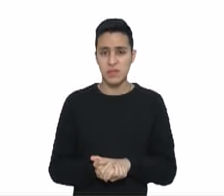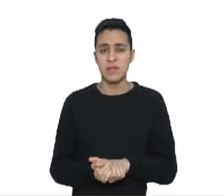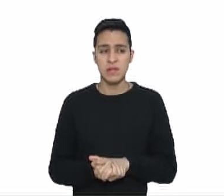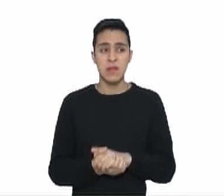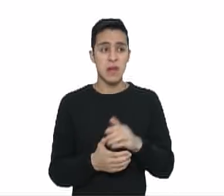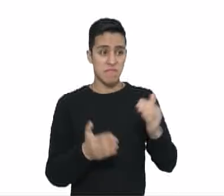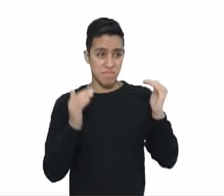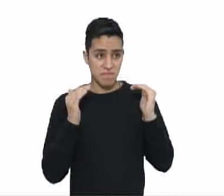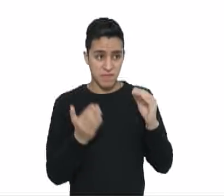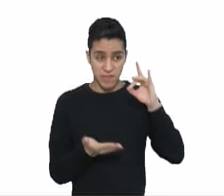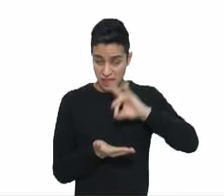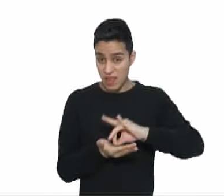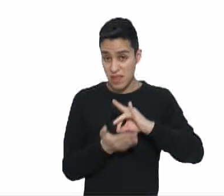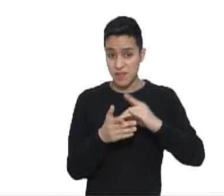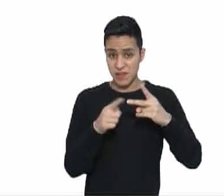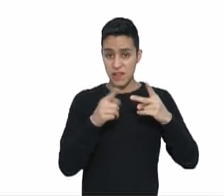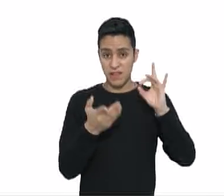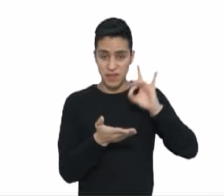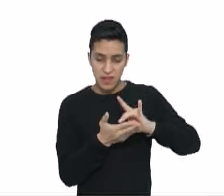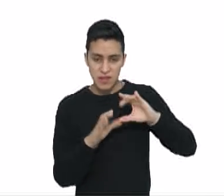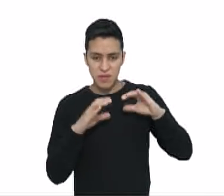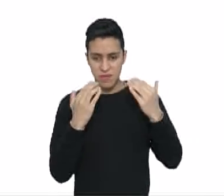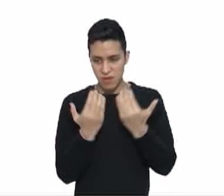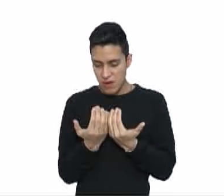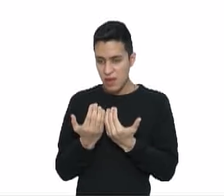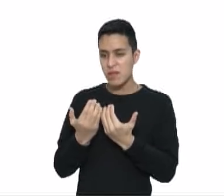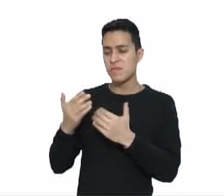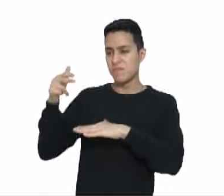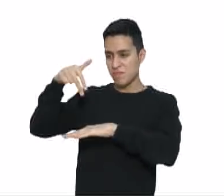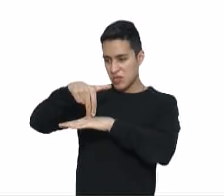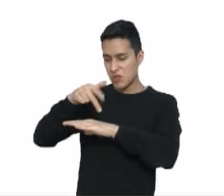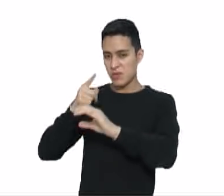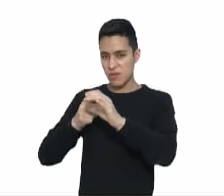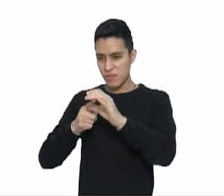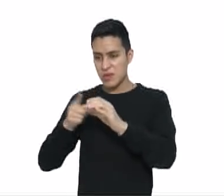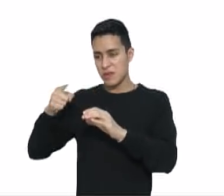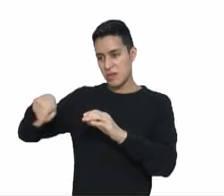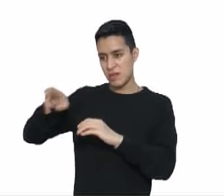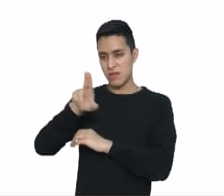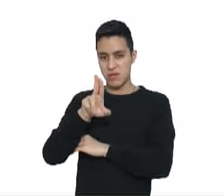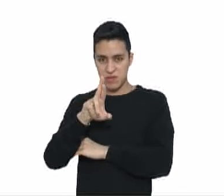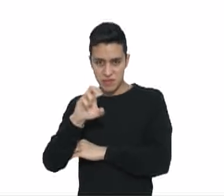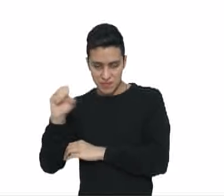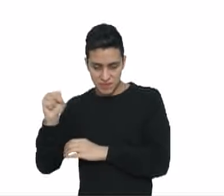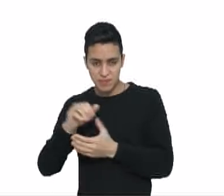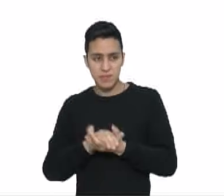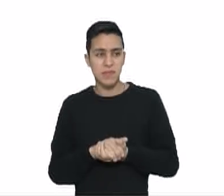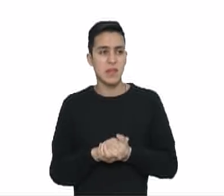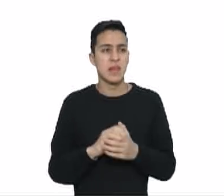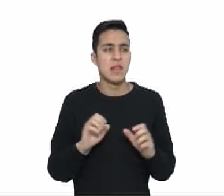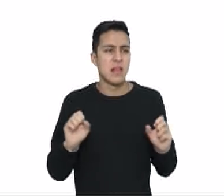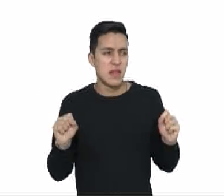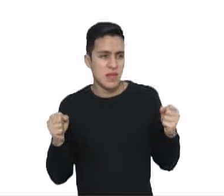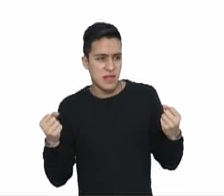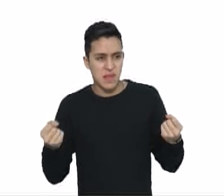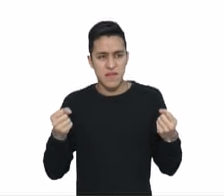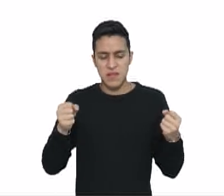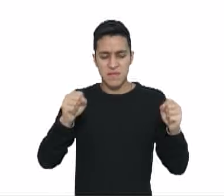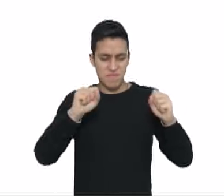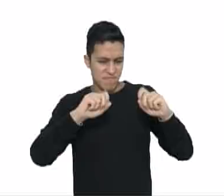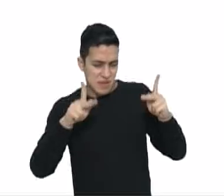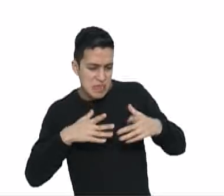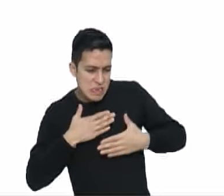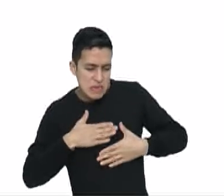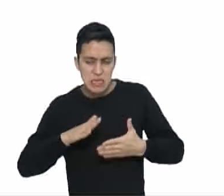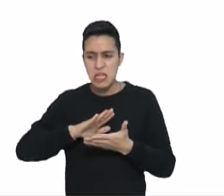é verdadeiro, né? Num congresso do Partido Comunista Soviético. Ao defender a coexistência pacífica, Khrushchev eliminou as